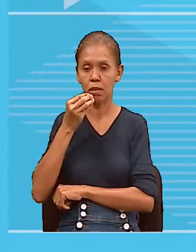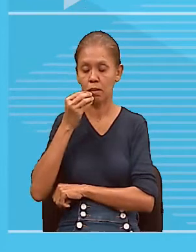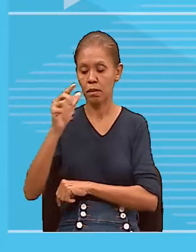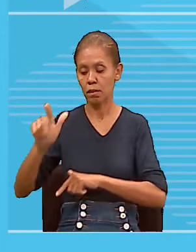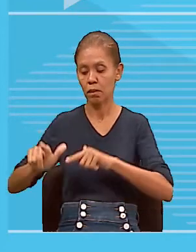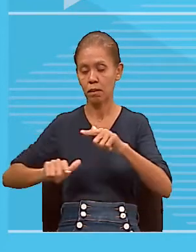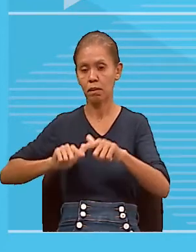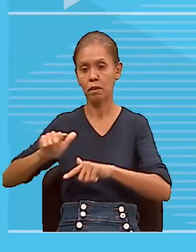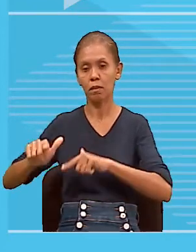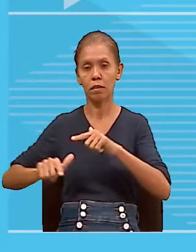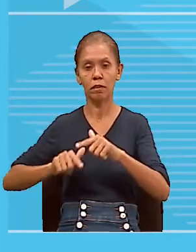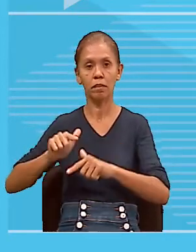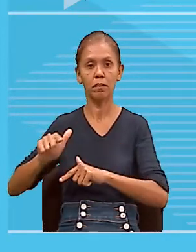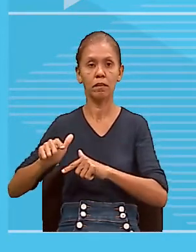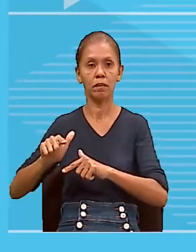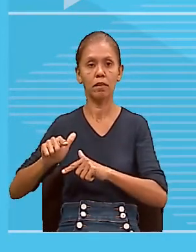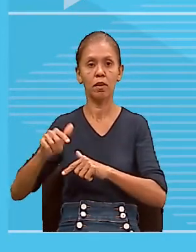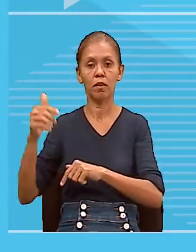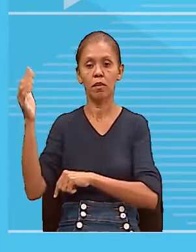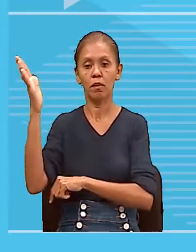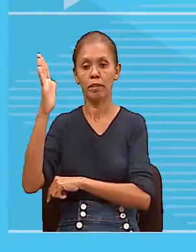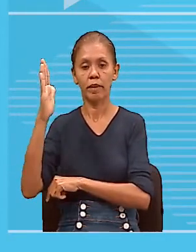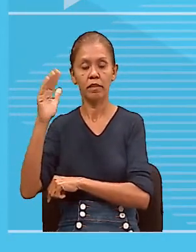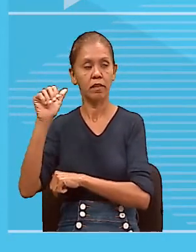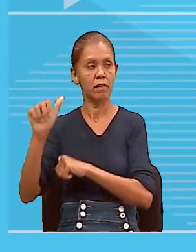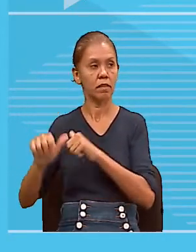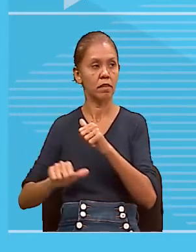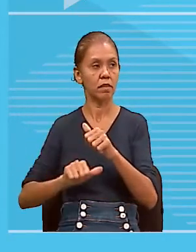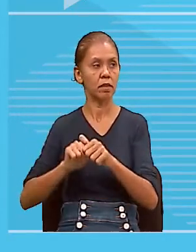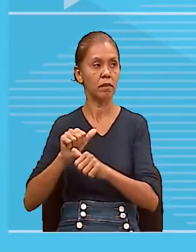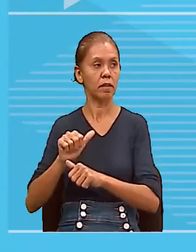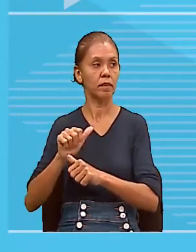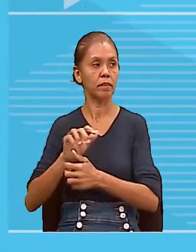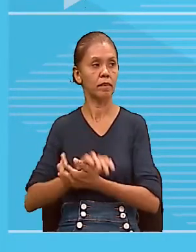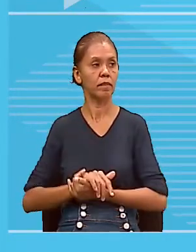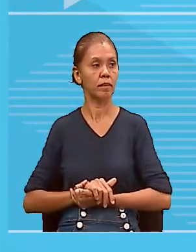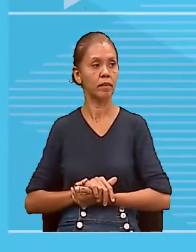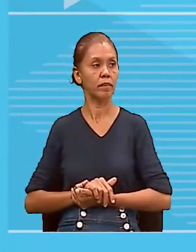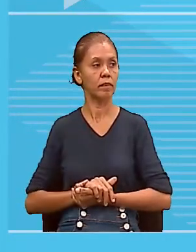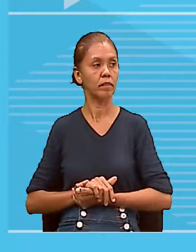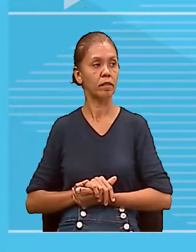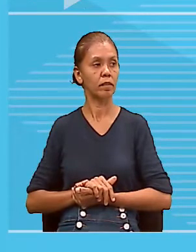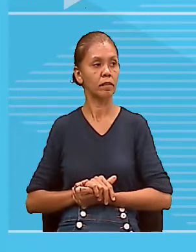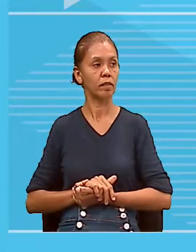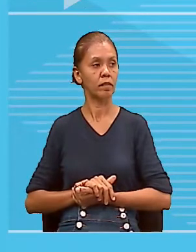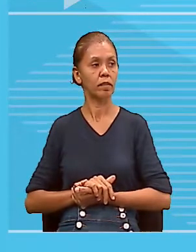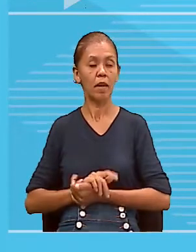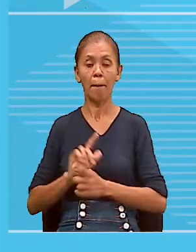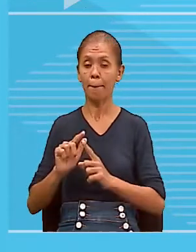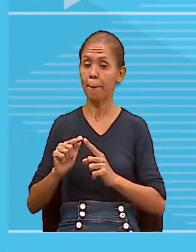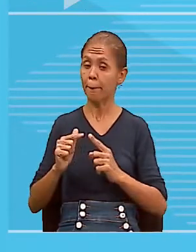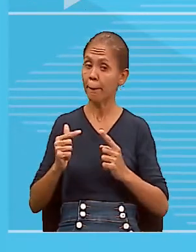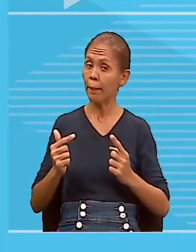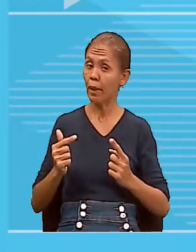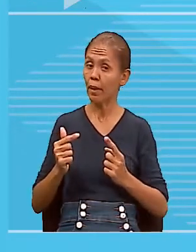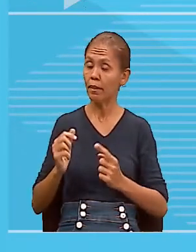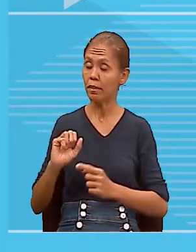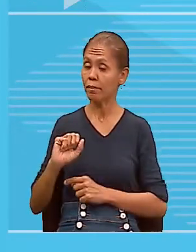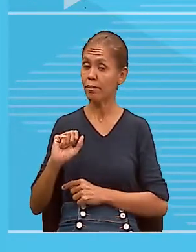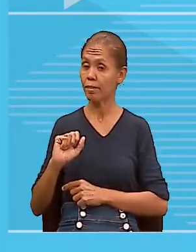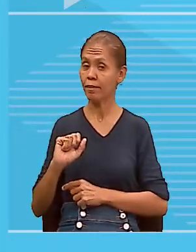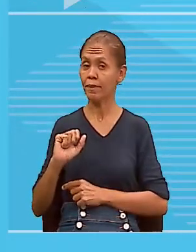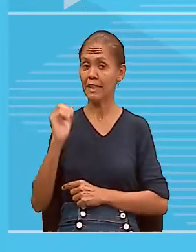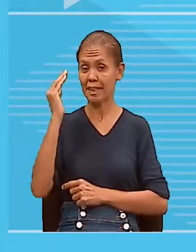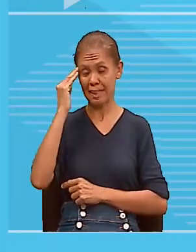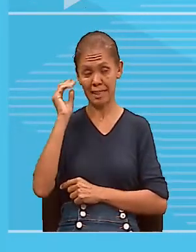evidentemente o país está em transformation tem mutação né da imputação Mas é claro que toda vez que você